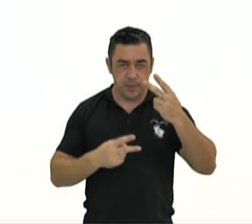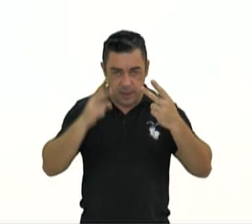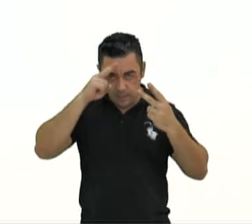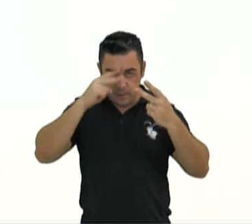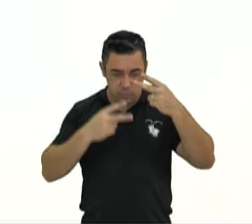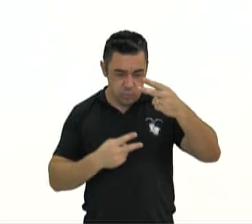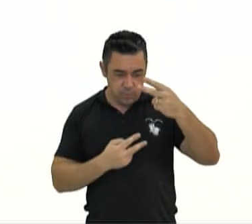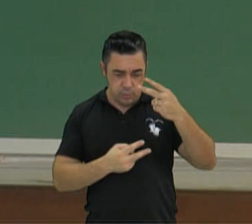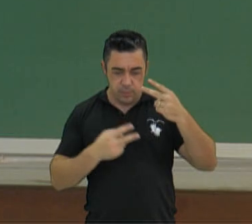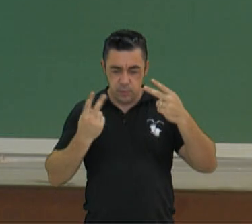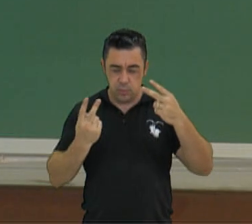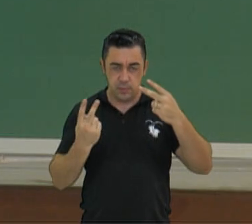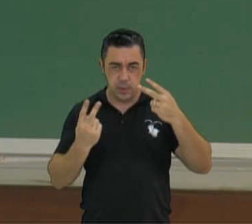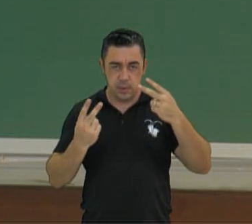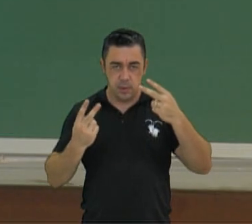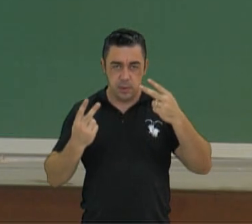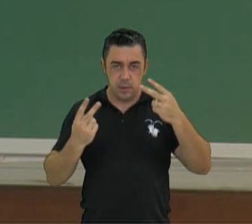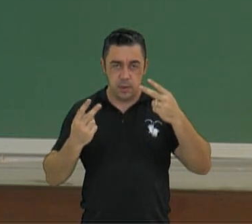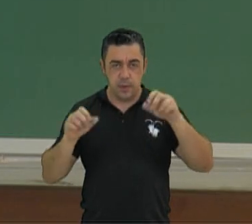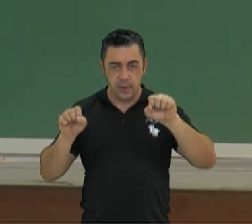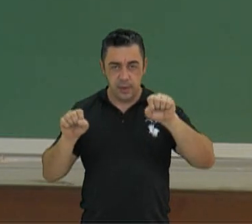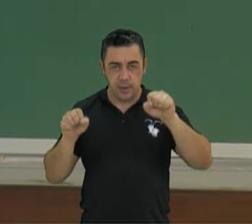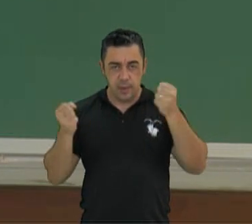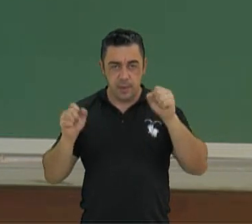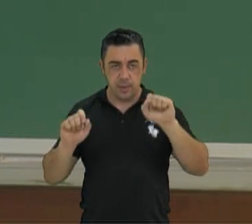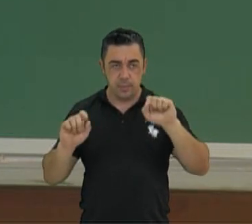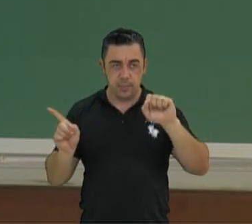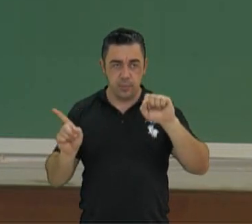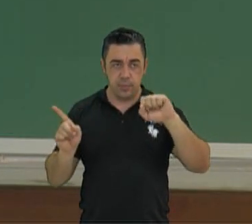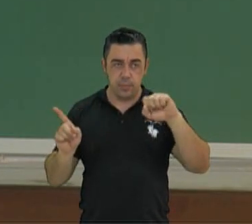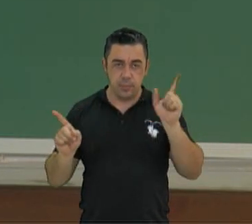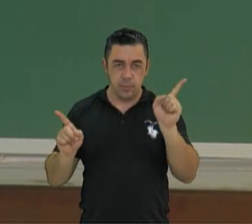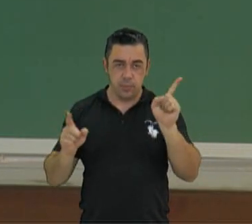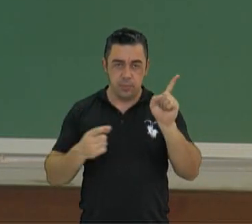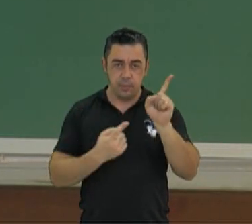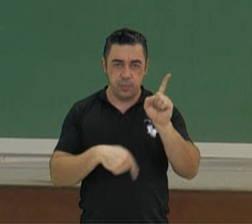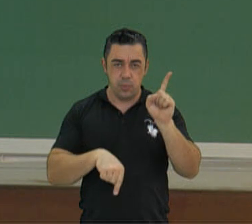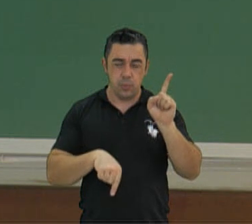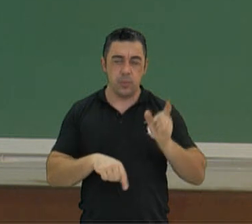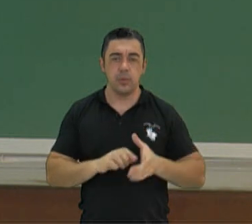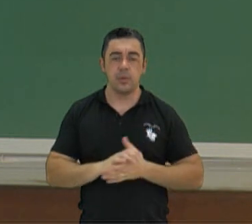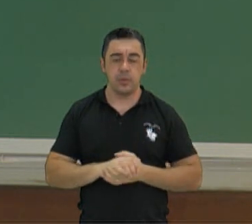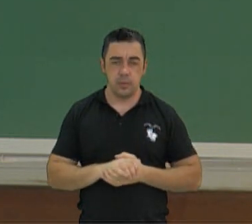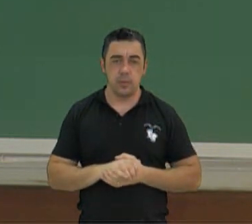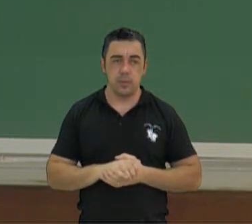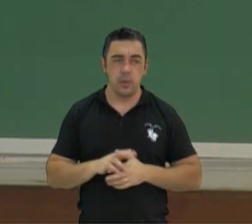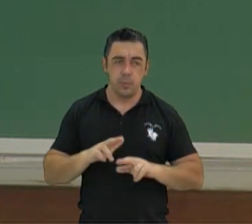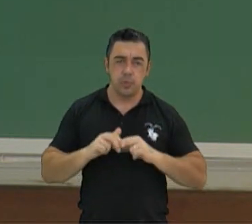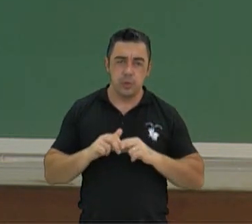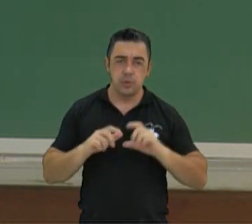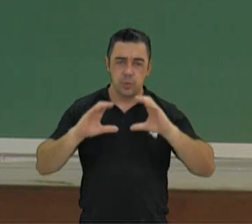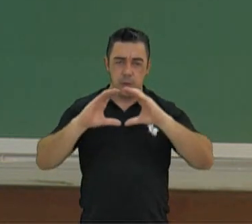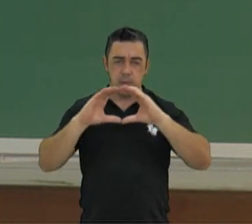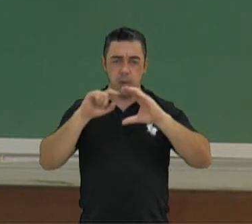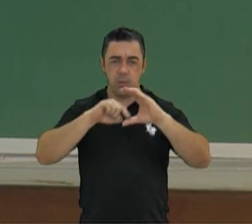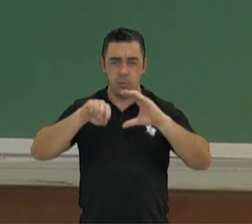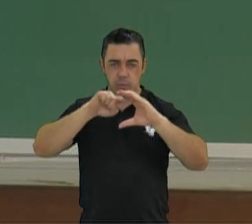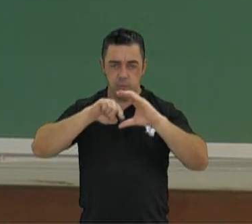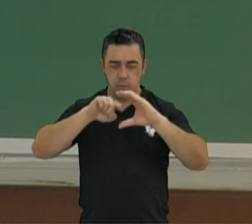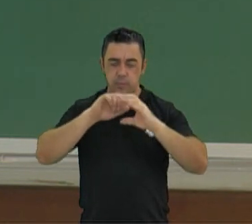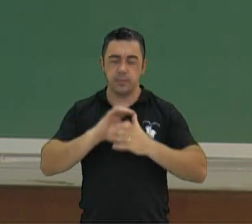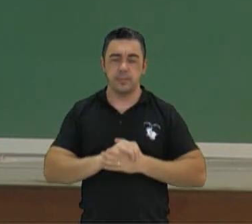lembram? Tem 3 duplas alternadas que ficam ressonando aqui, elas ficam girando. Por isso é representado esse